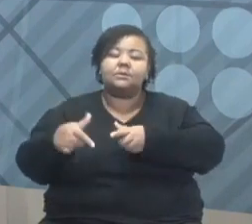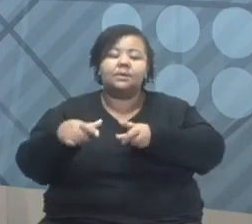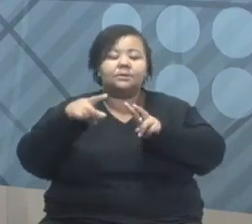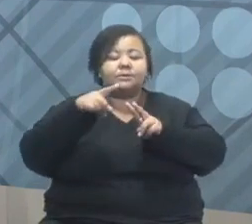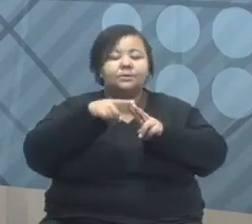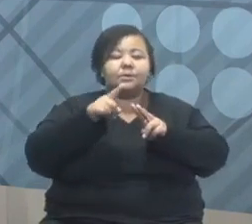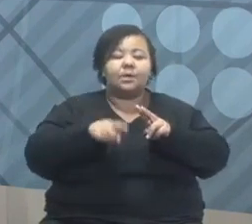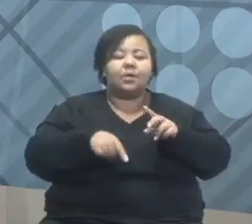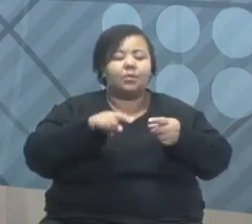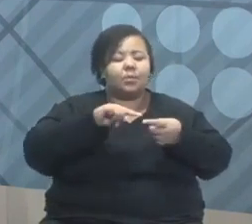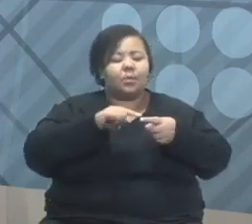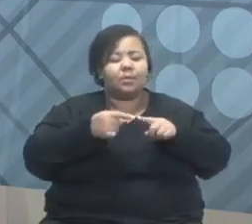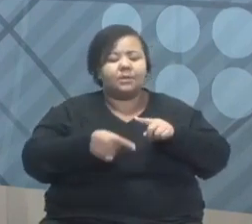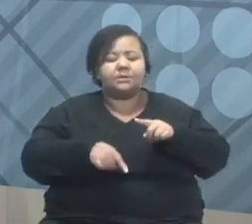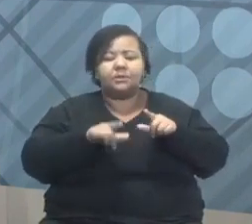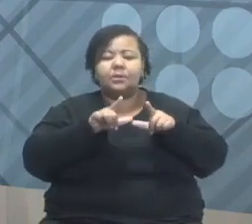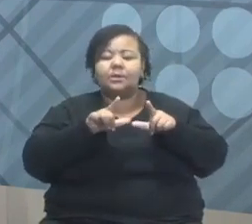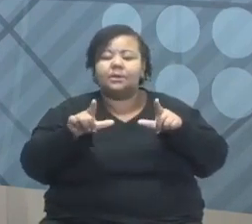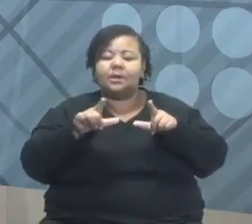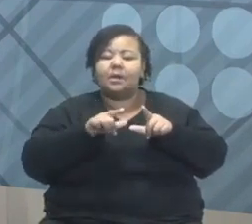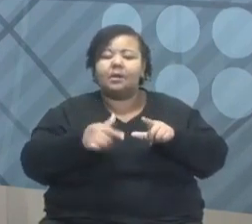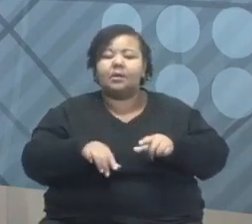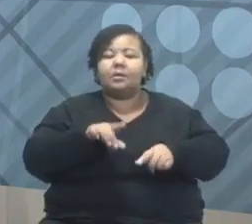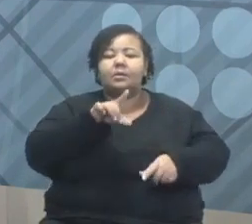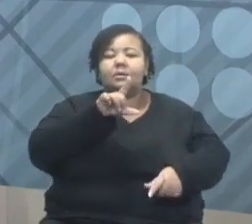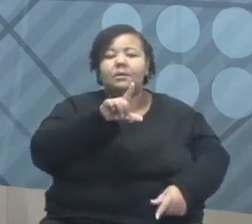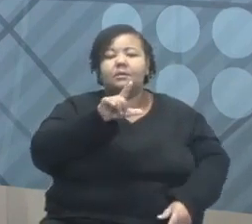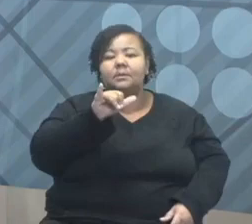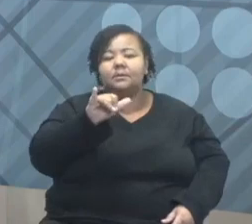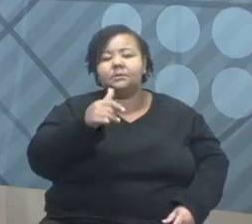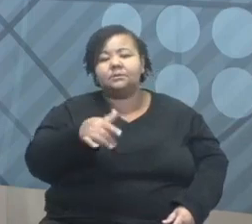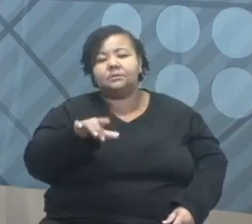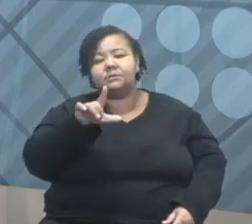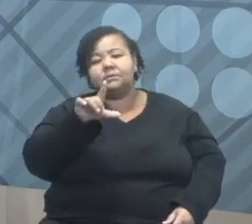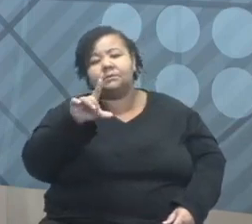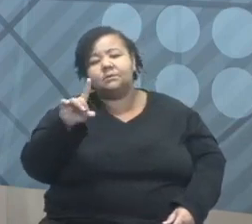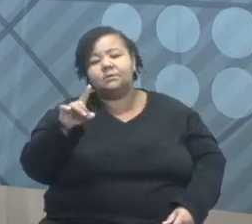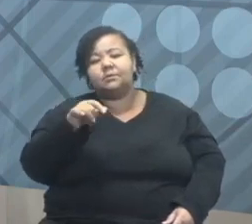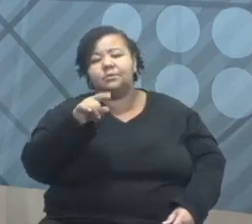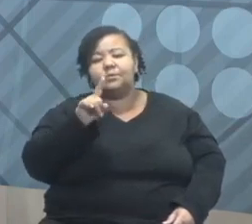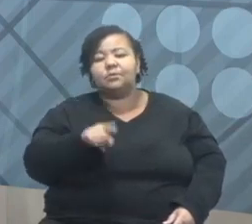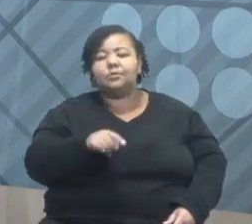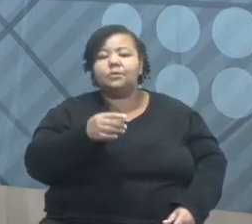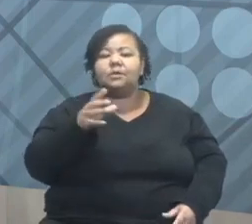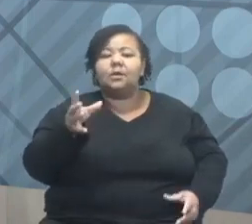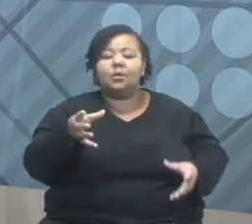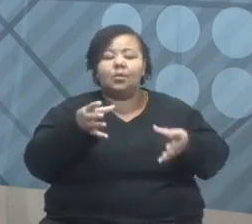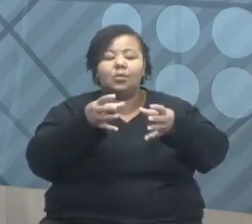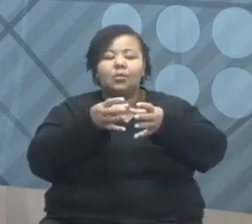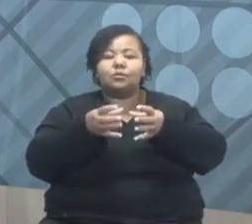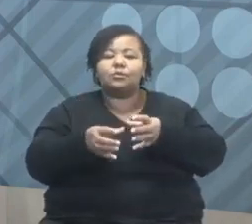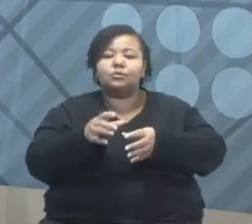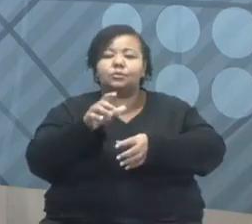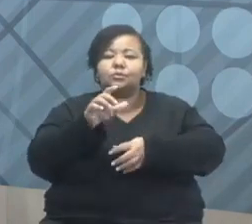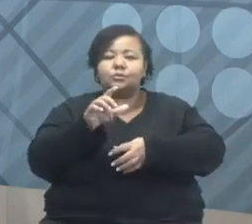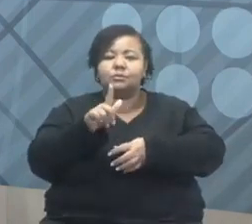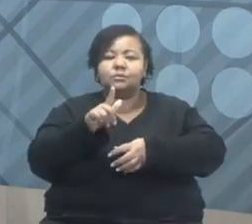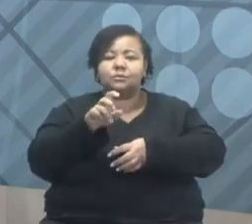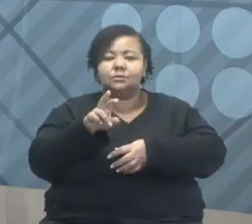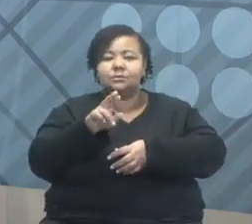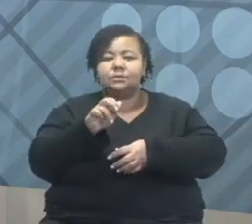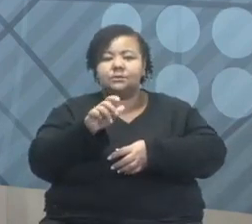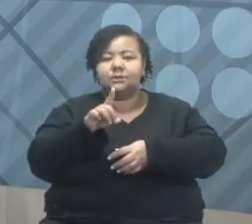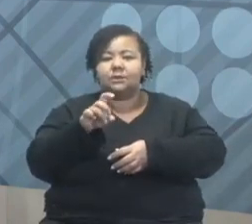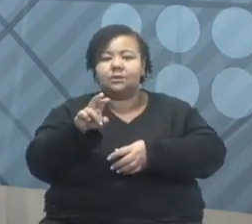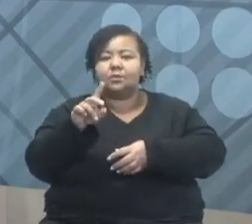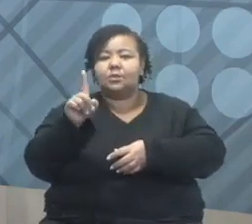é uma combinação linear, uma dependência linear, uma independência linear, o que é um conjunto gerador, o que é